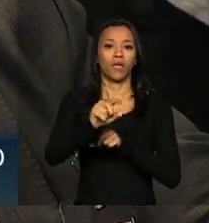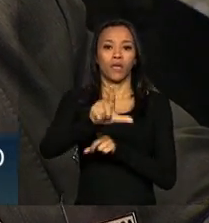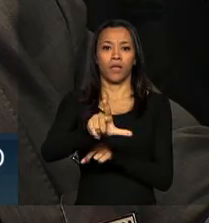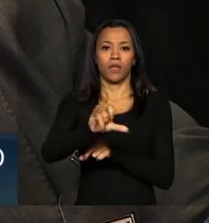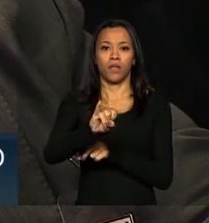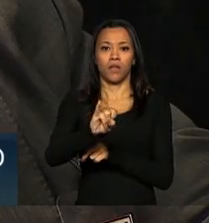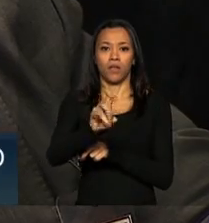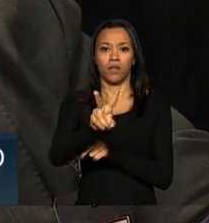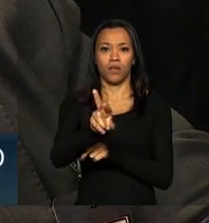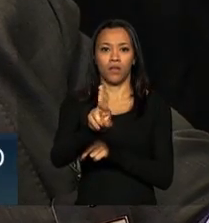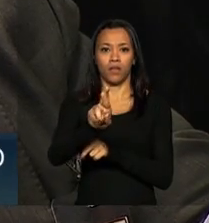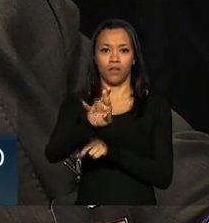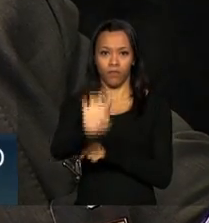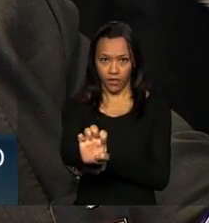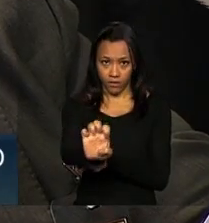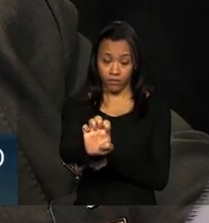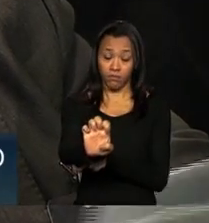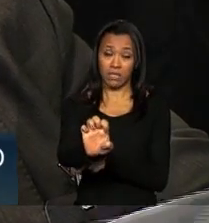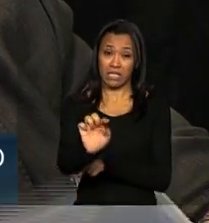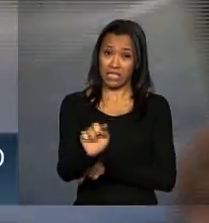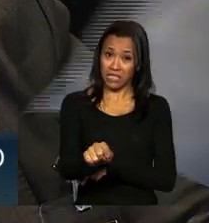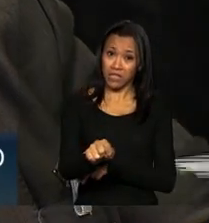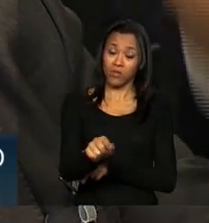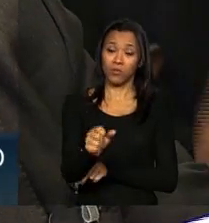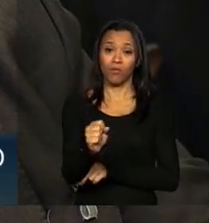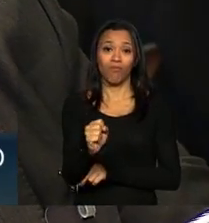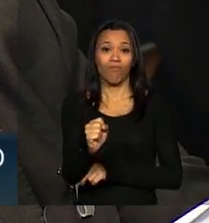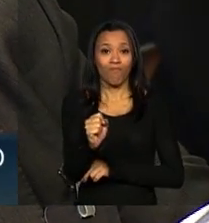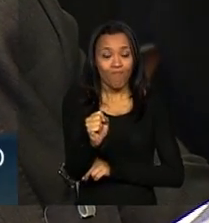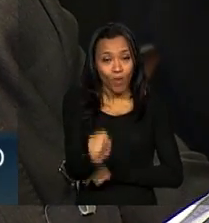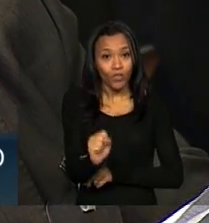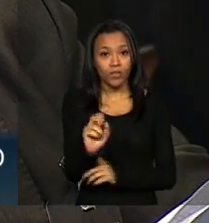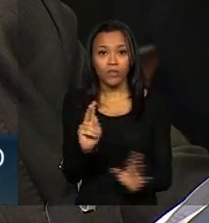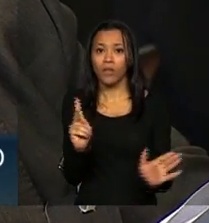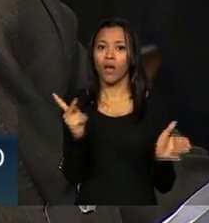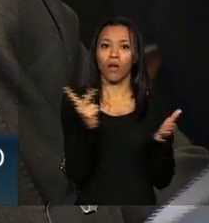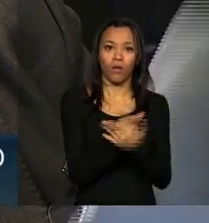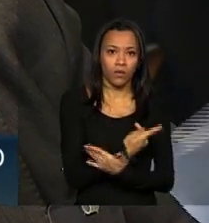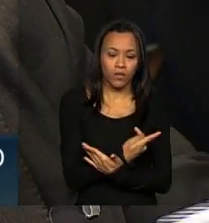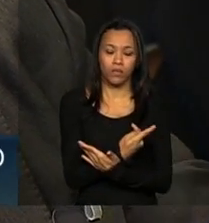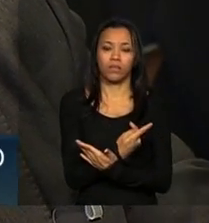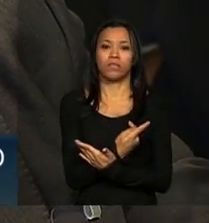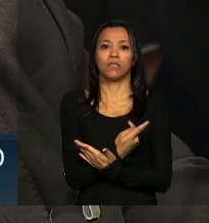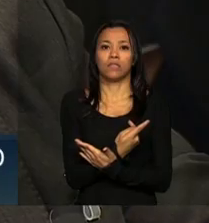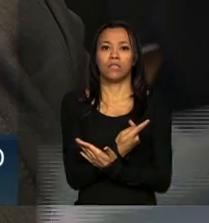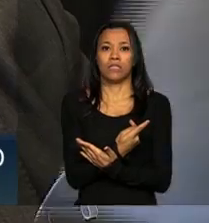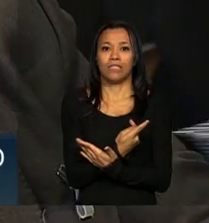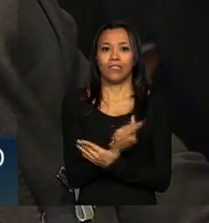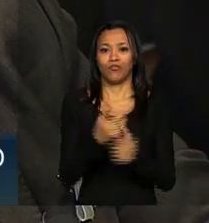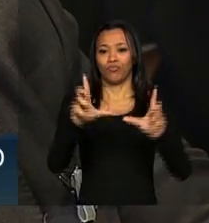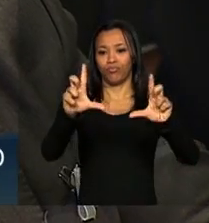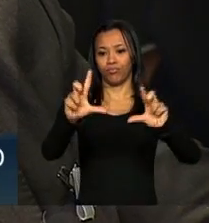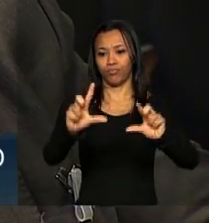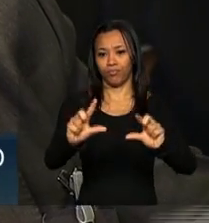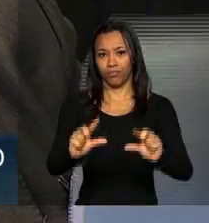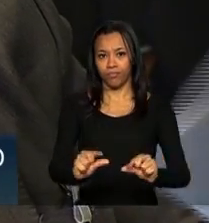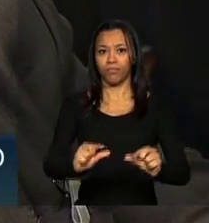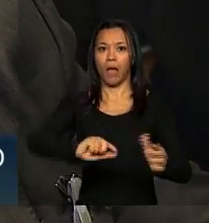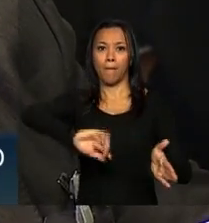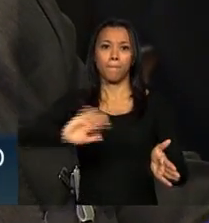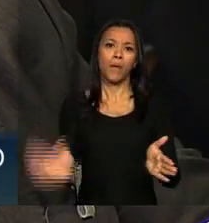funding. Isso pode encarecer demasiadamente a produção desse ano? Não houve uma